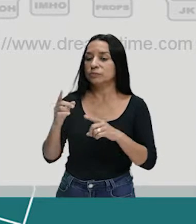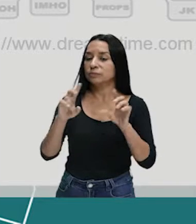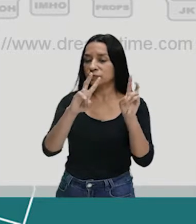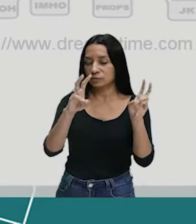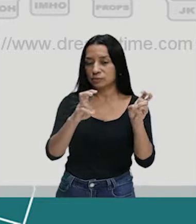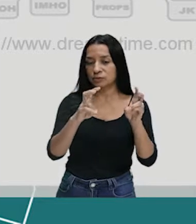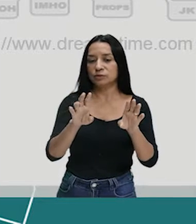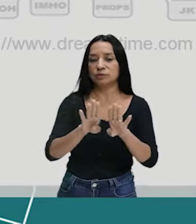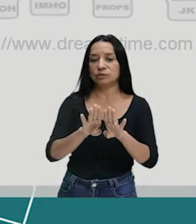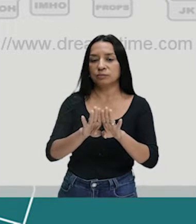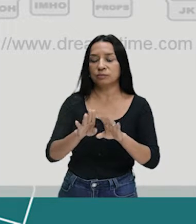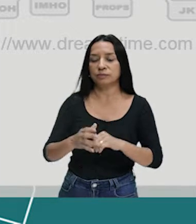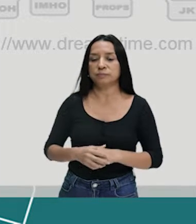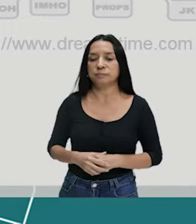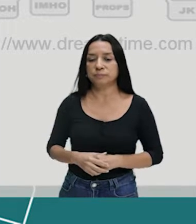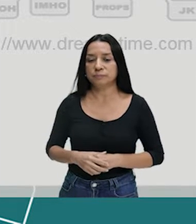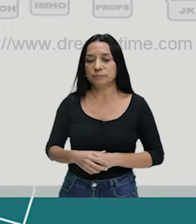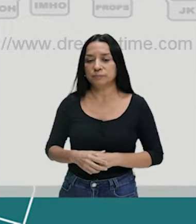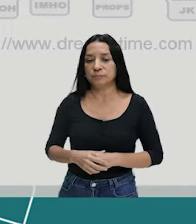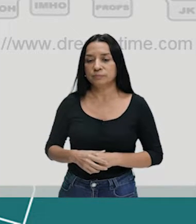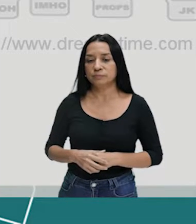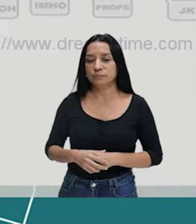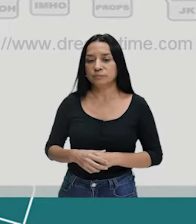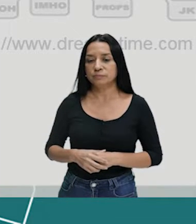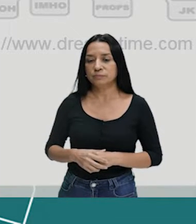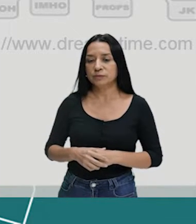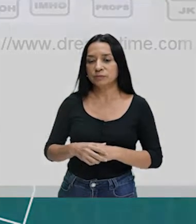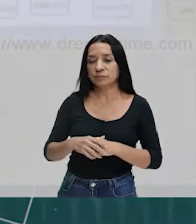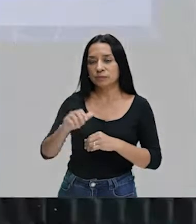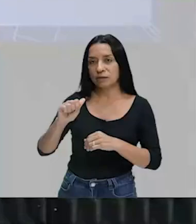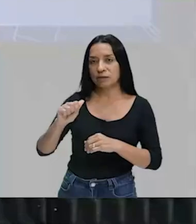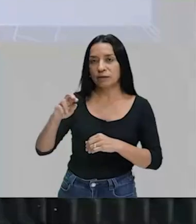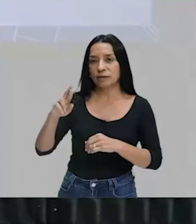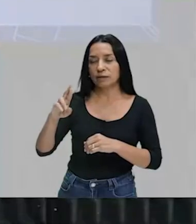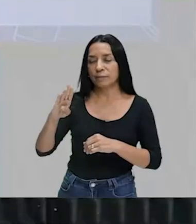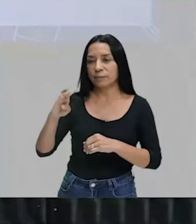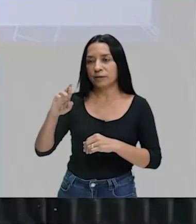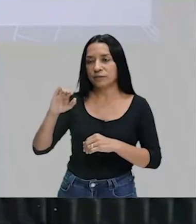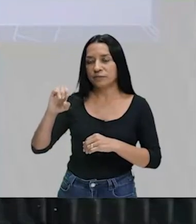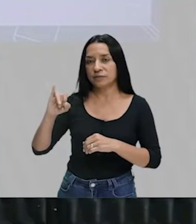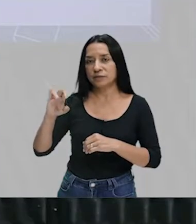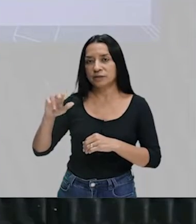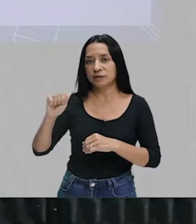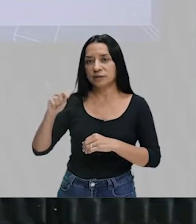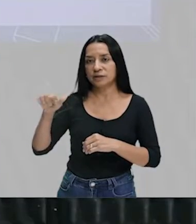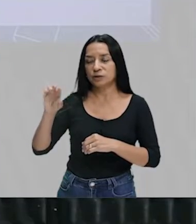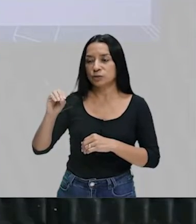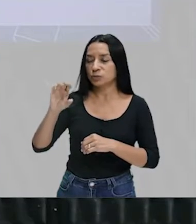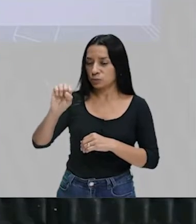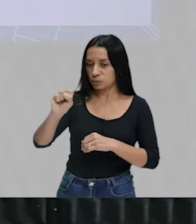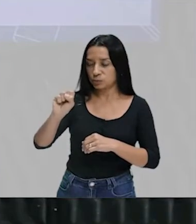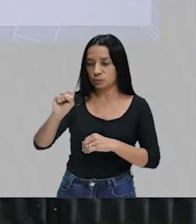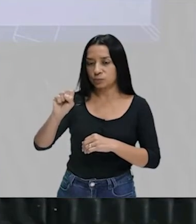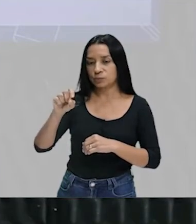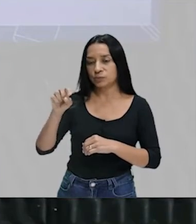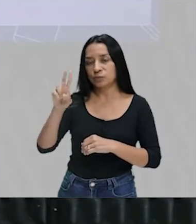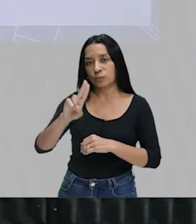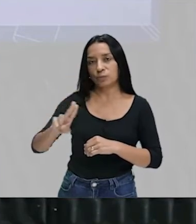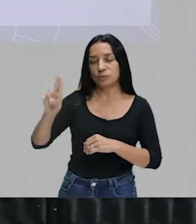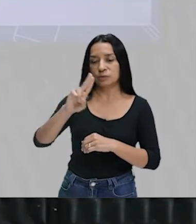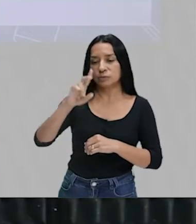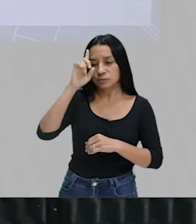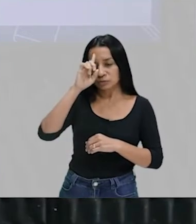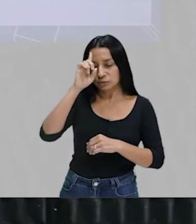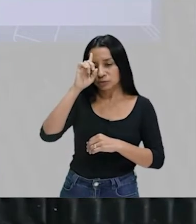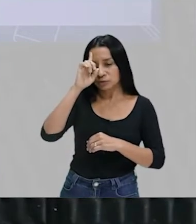Título nós temos chat abbreviation que são as abreviações do bate-papo abreviações que nós utilizamos no dia-a-dia